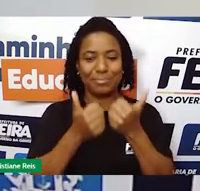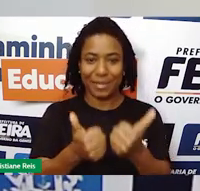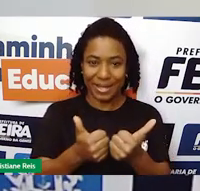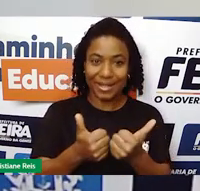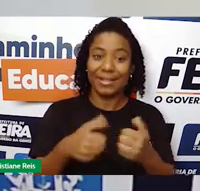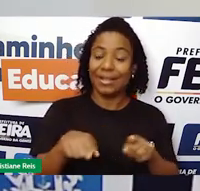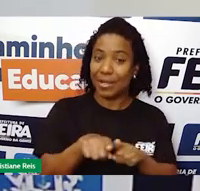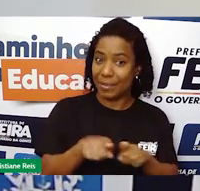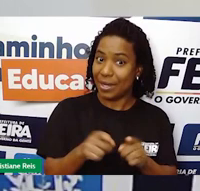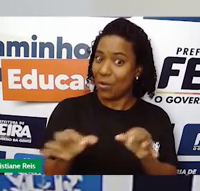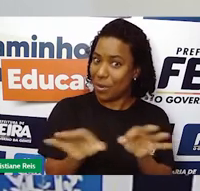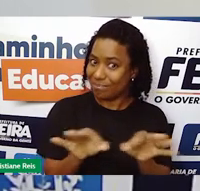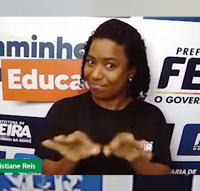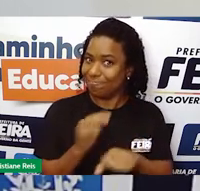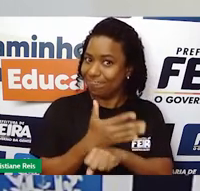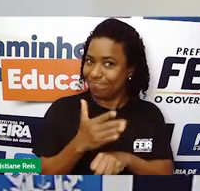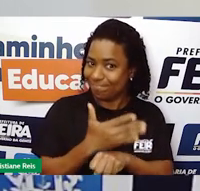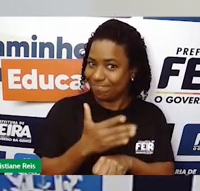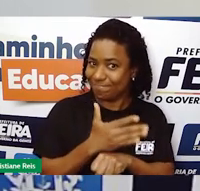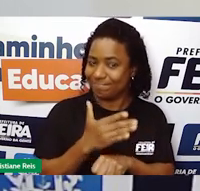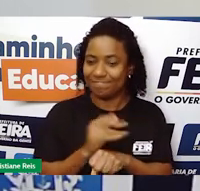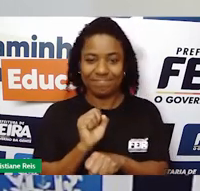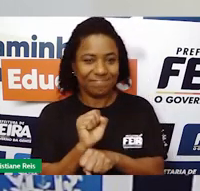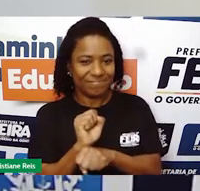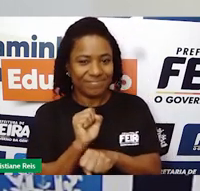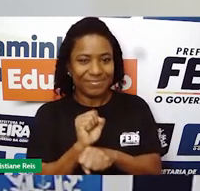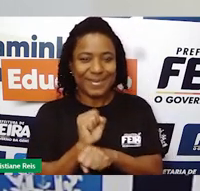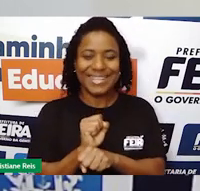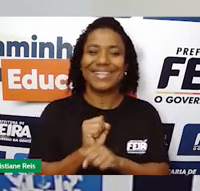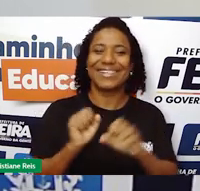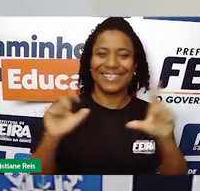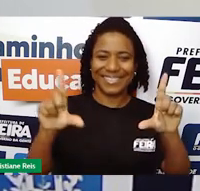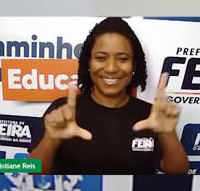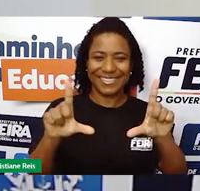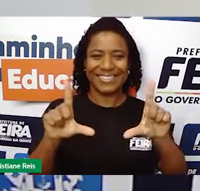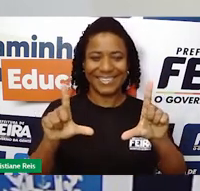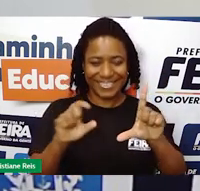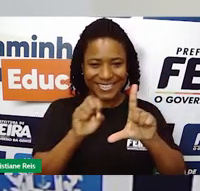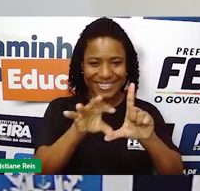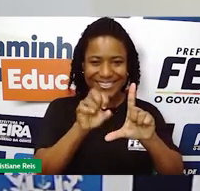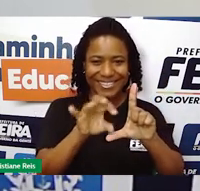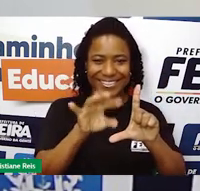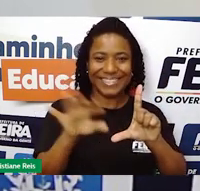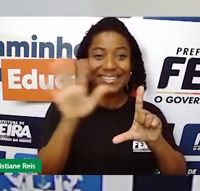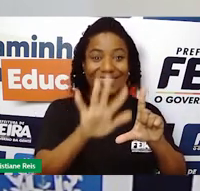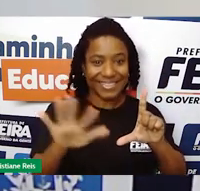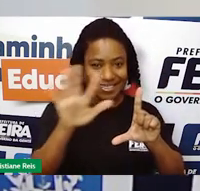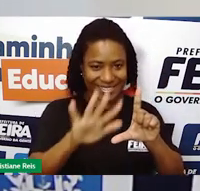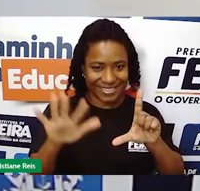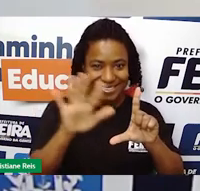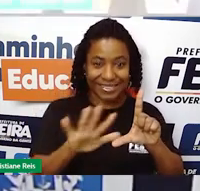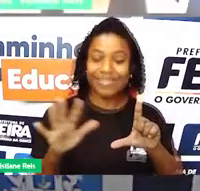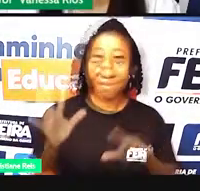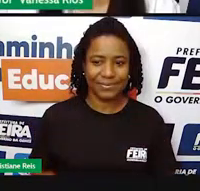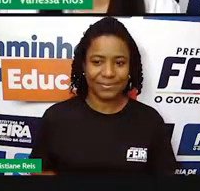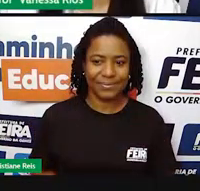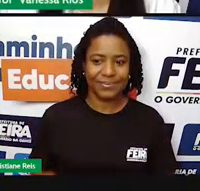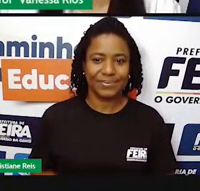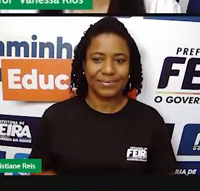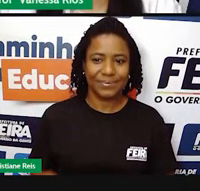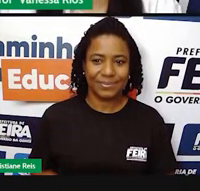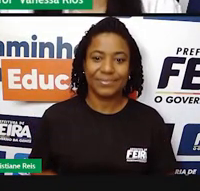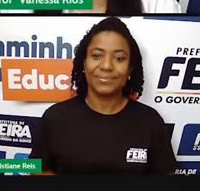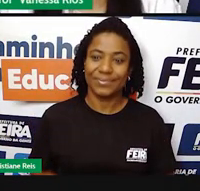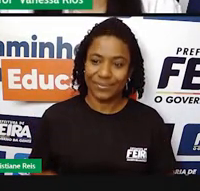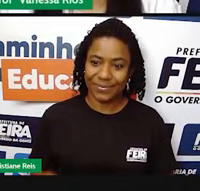aí preparados para mais uma videoaula. Vamos lá saber sobre o que estudaremos hoje?